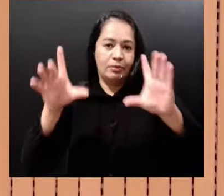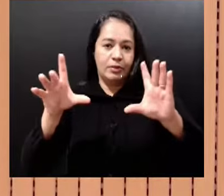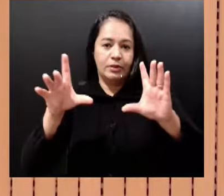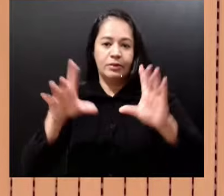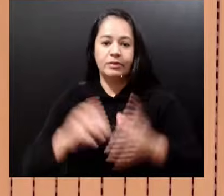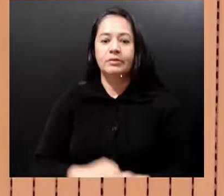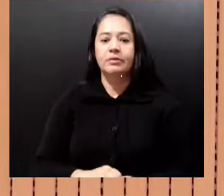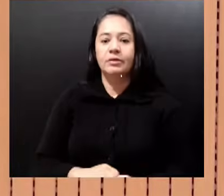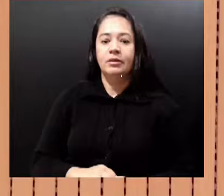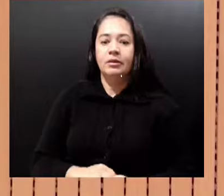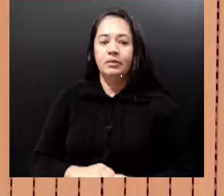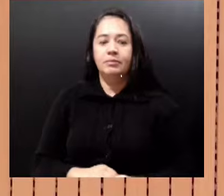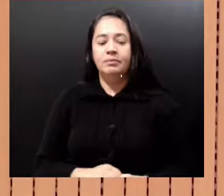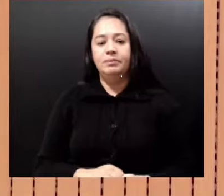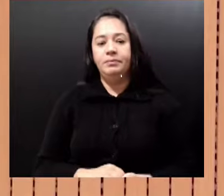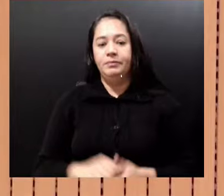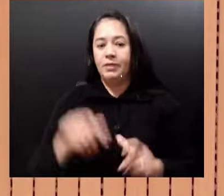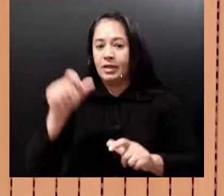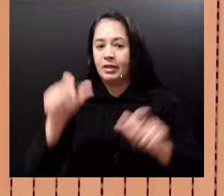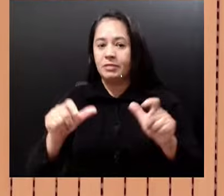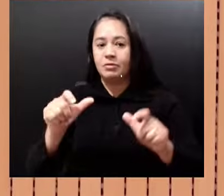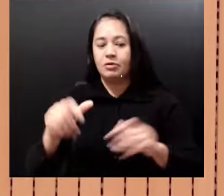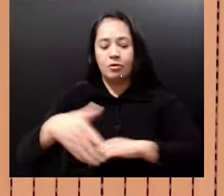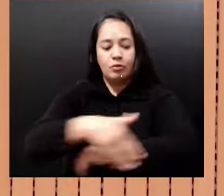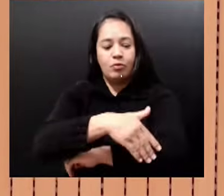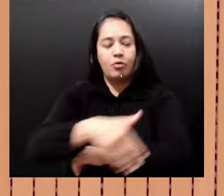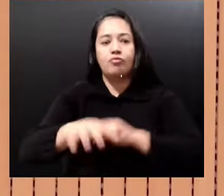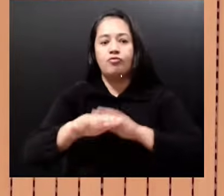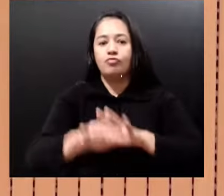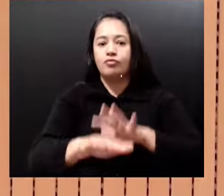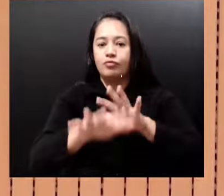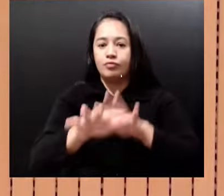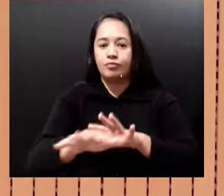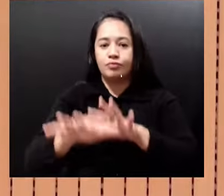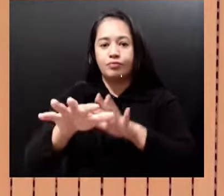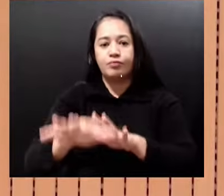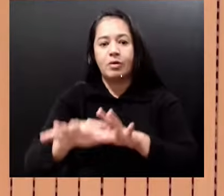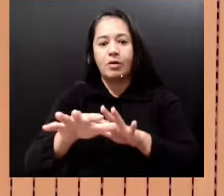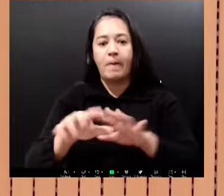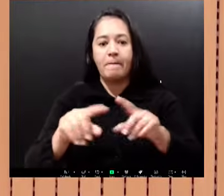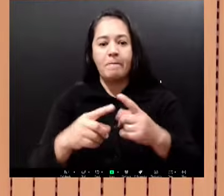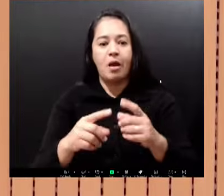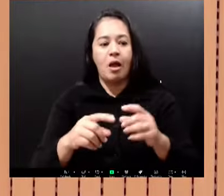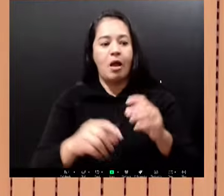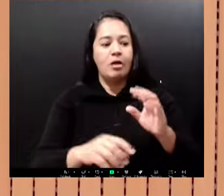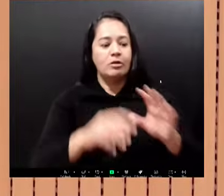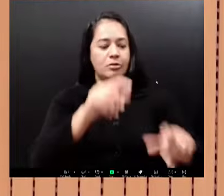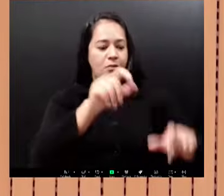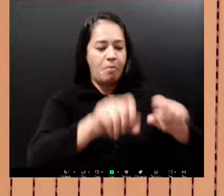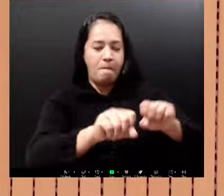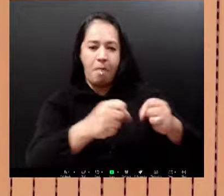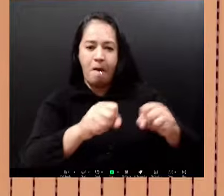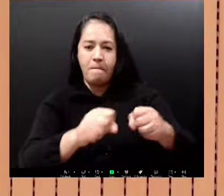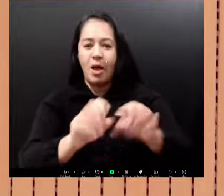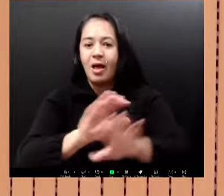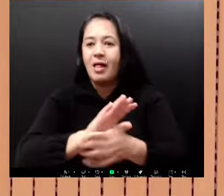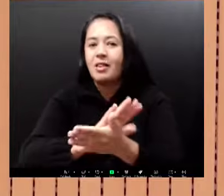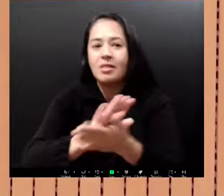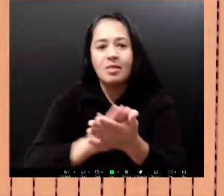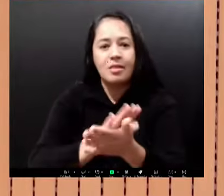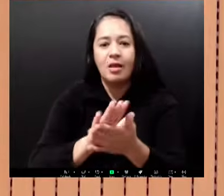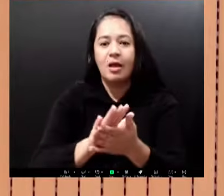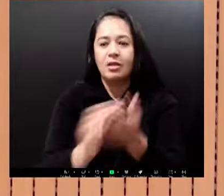aqueles que vão para as ruas sem quebrar patrimônio público, sem atear fogo,